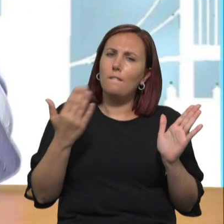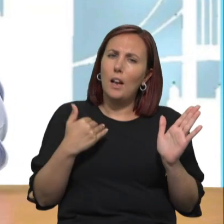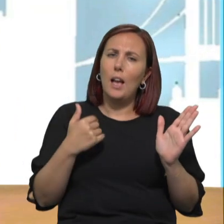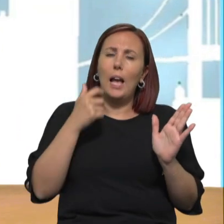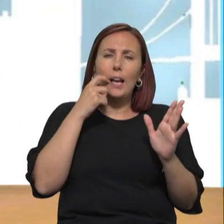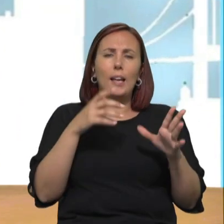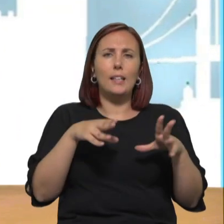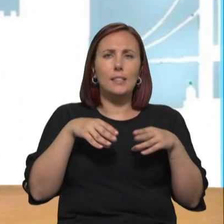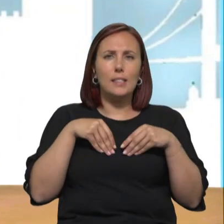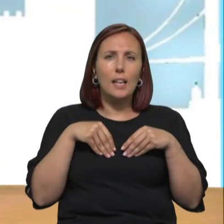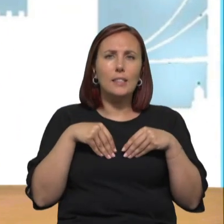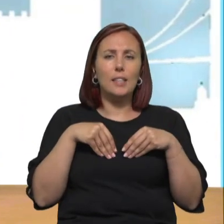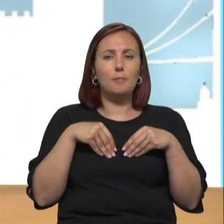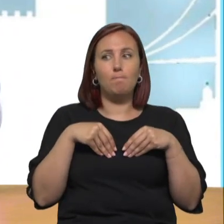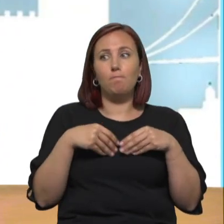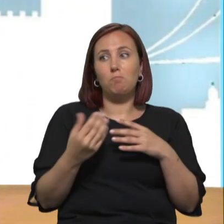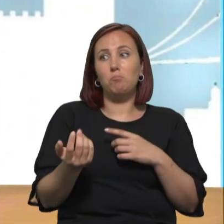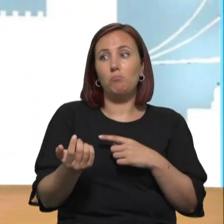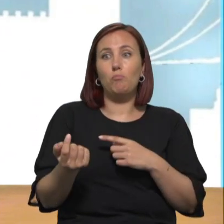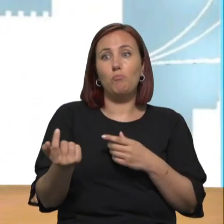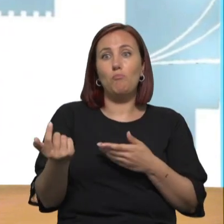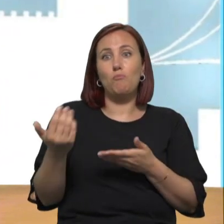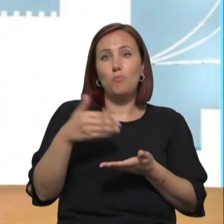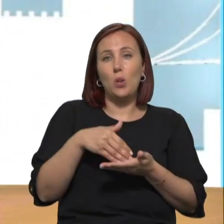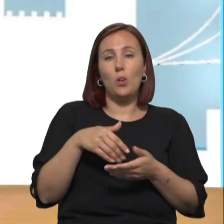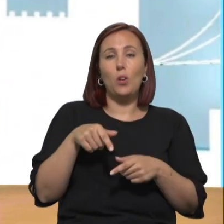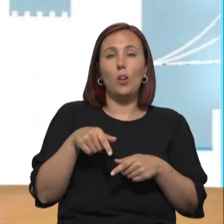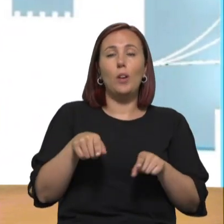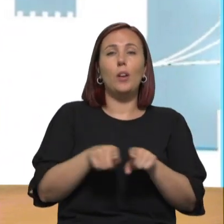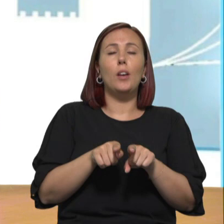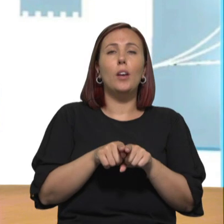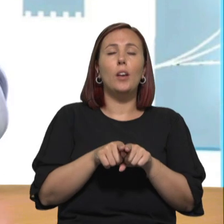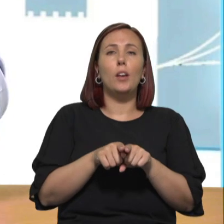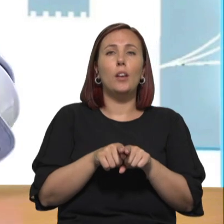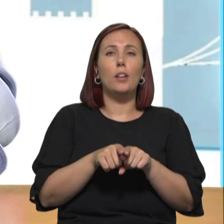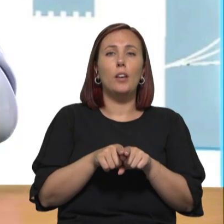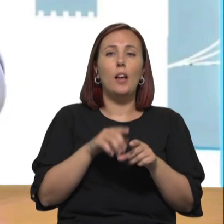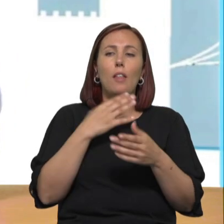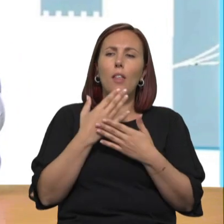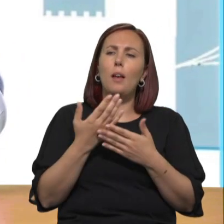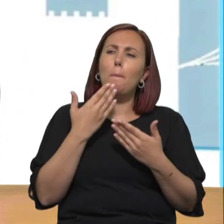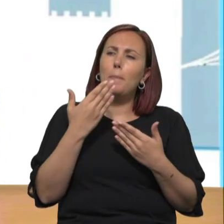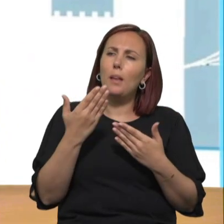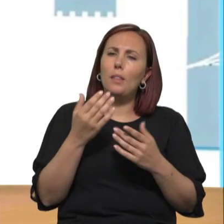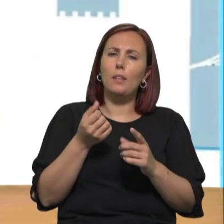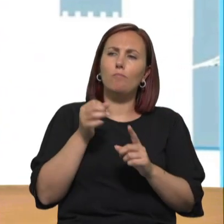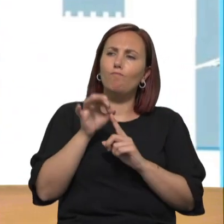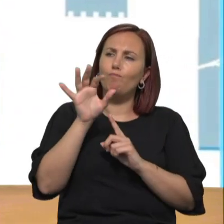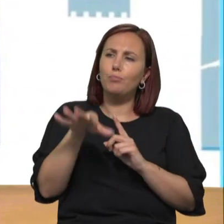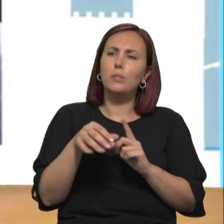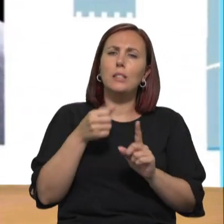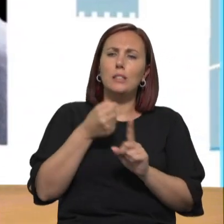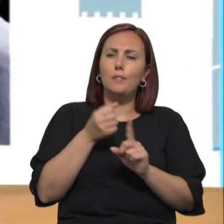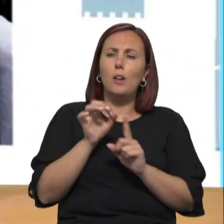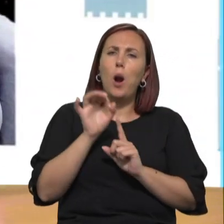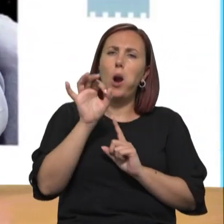aceitam chegar-se a nós, e a esses fazemos, digamos, apelos, desafios, para que